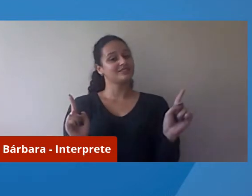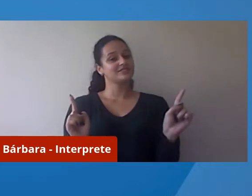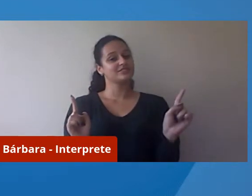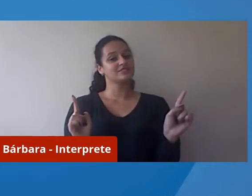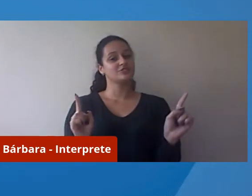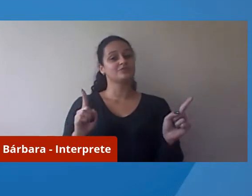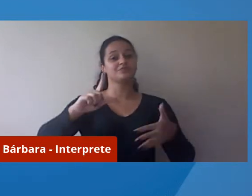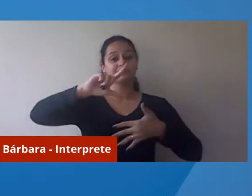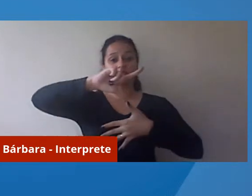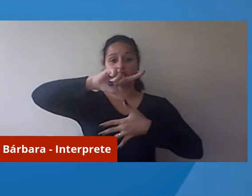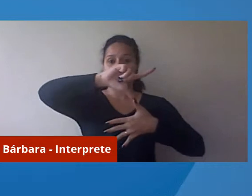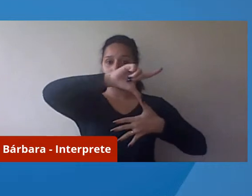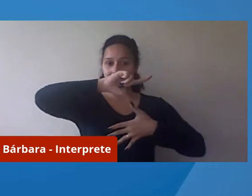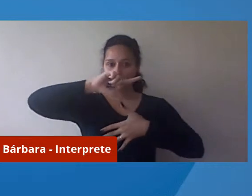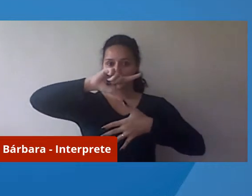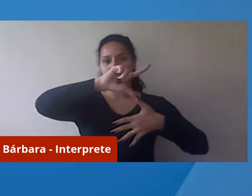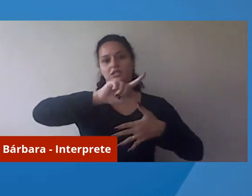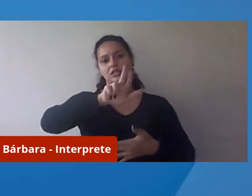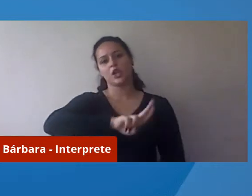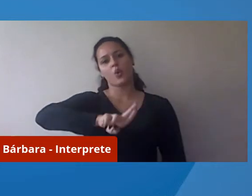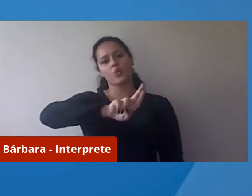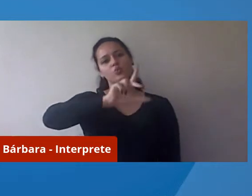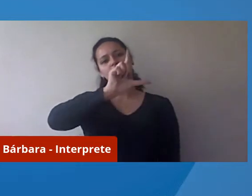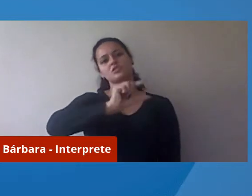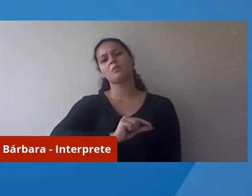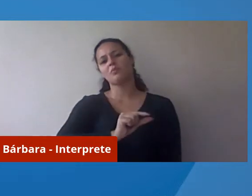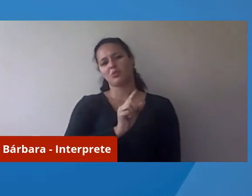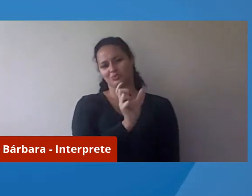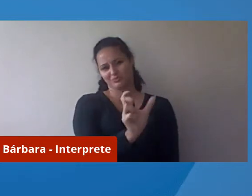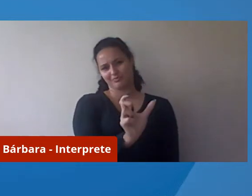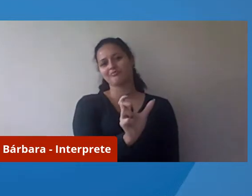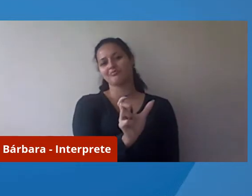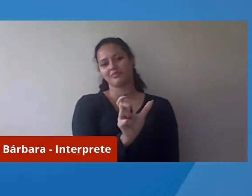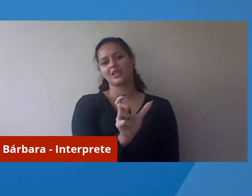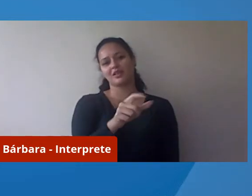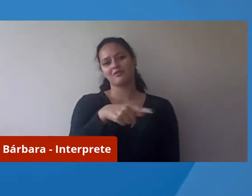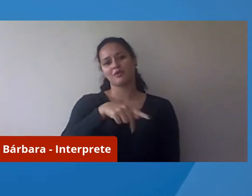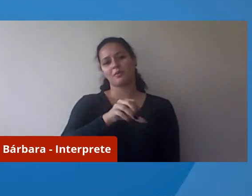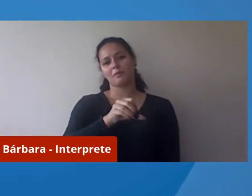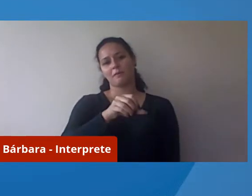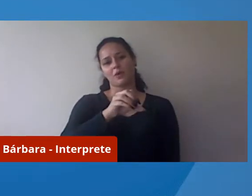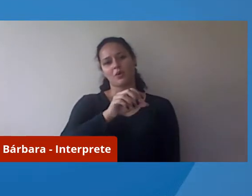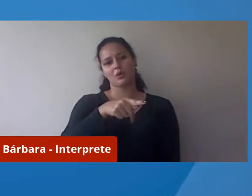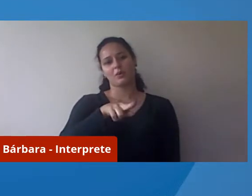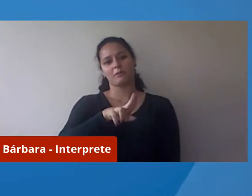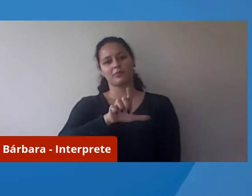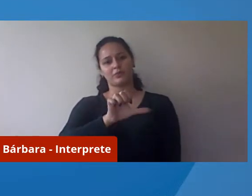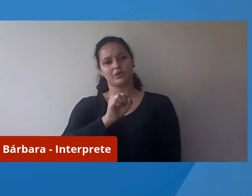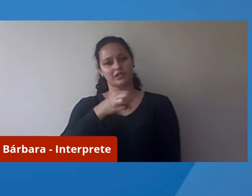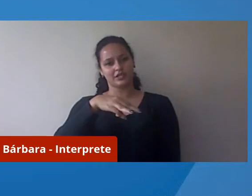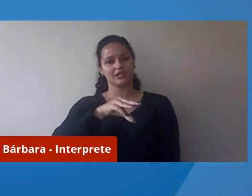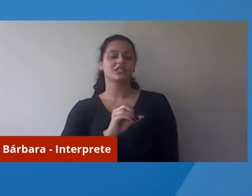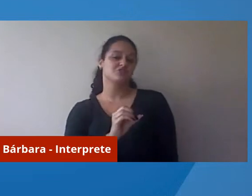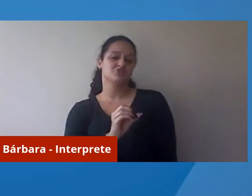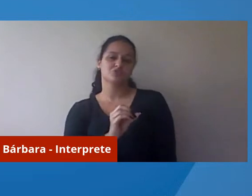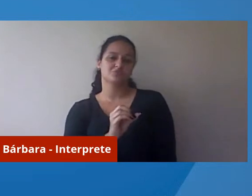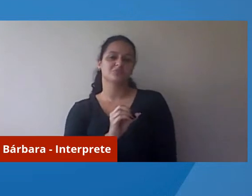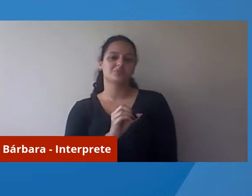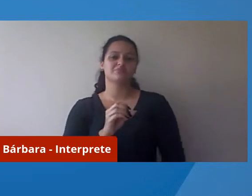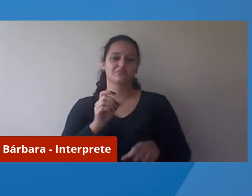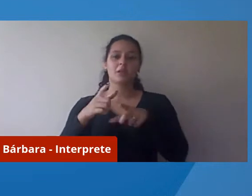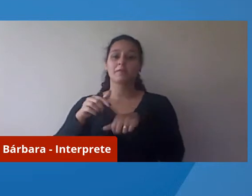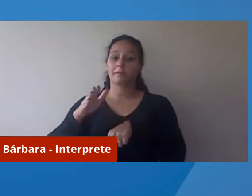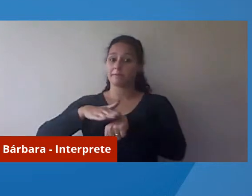muito menos. É mais na Europa, um pouco nos Estados Unidos. Né? Por quê? Porque na América Latina o populismo tem uma